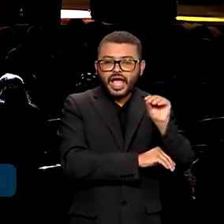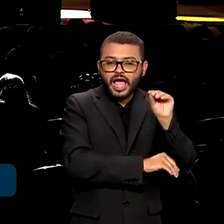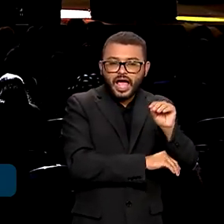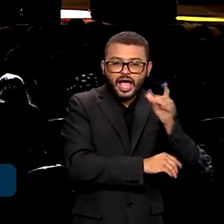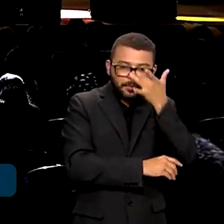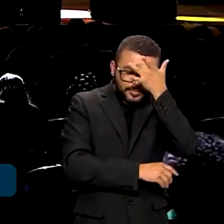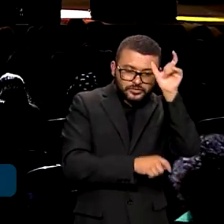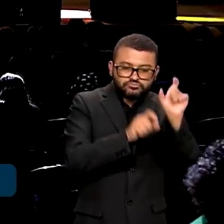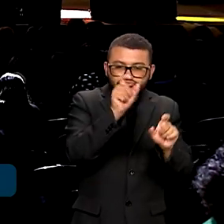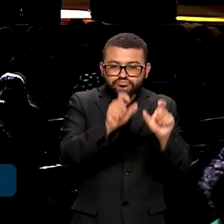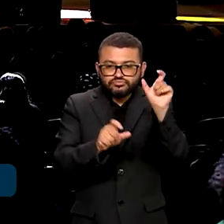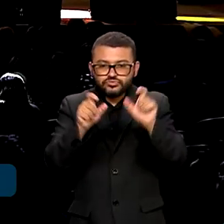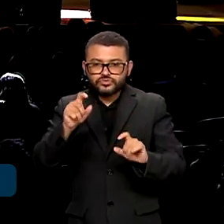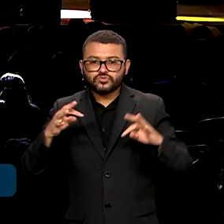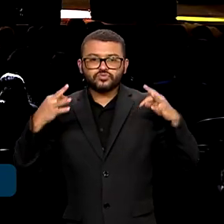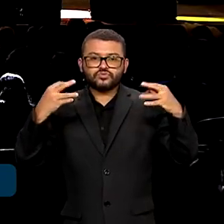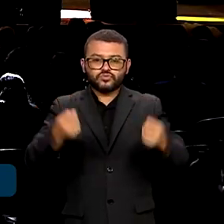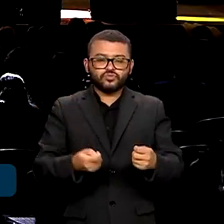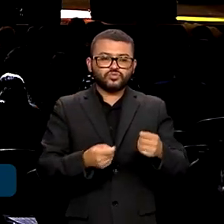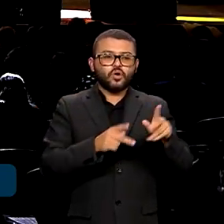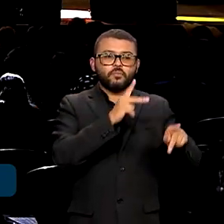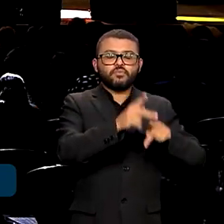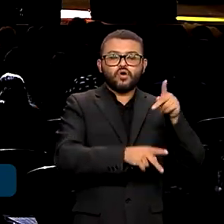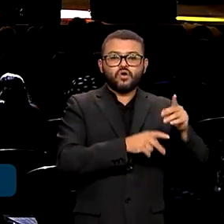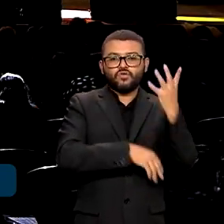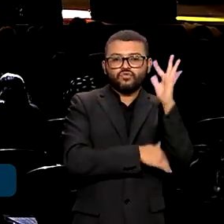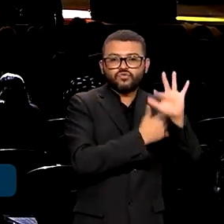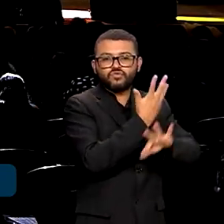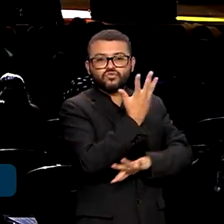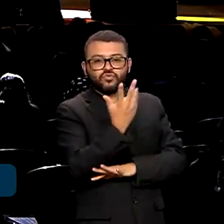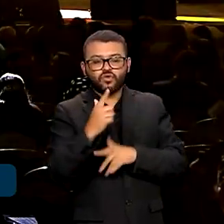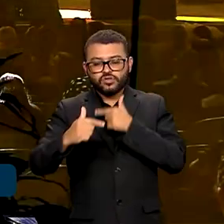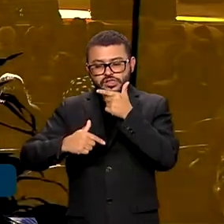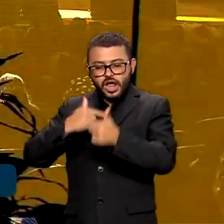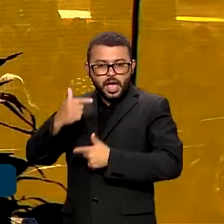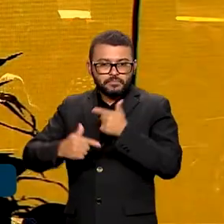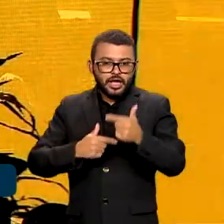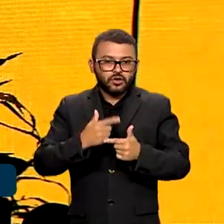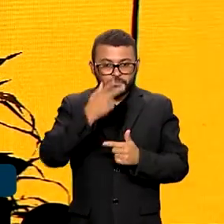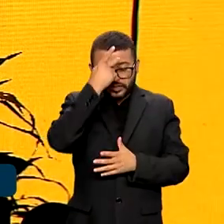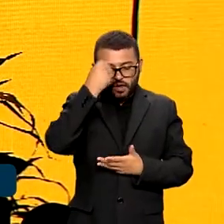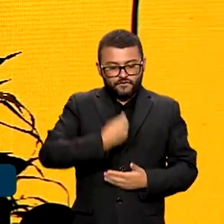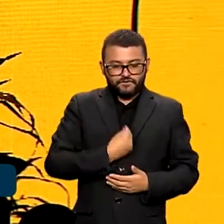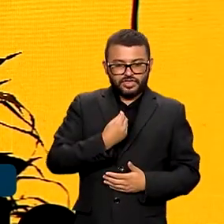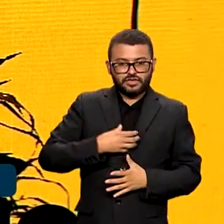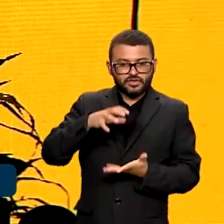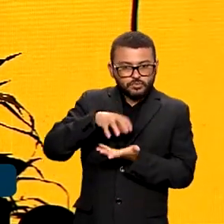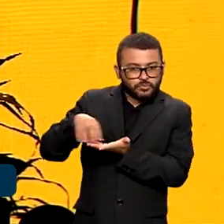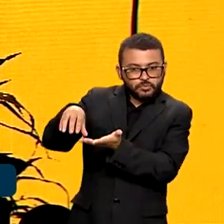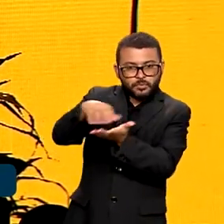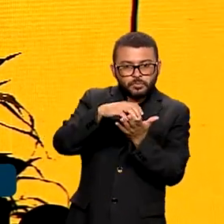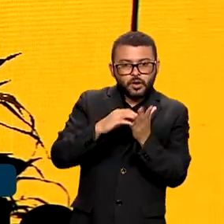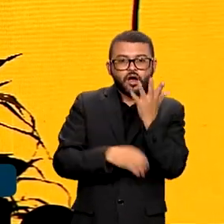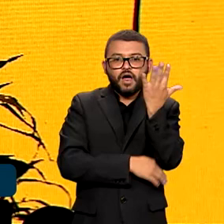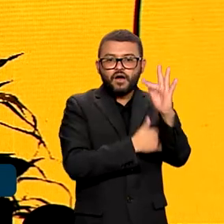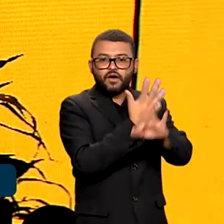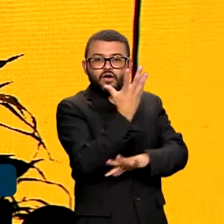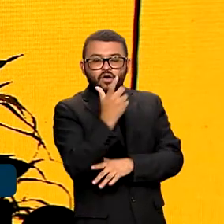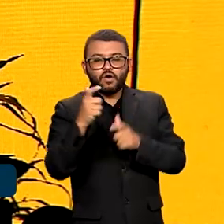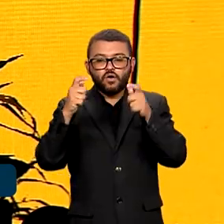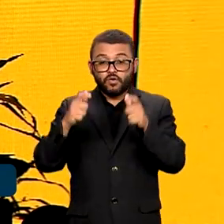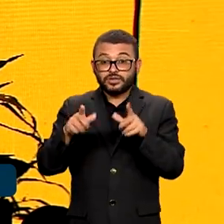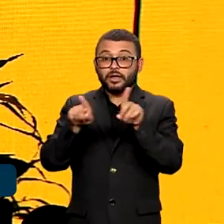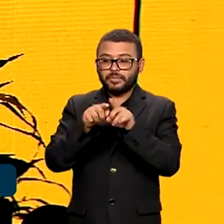cuidar das pessoas dos povos das florestas, dos trabalhadores, dos assentados e daqueles que vivem nas